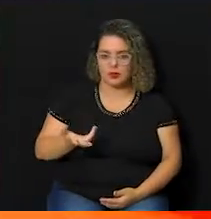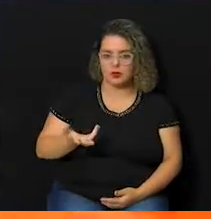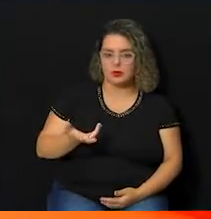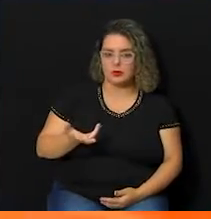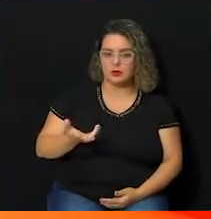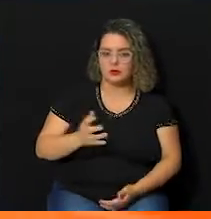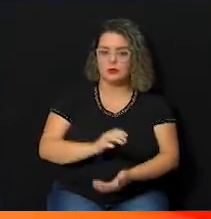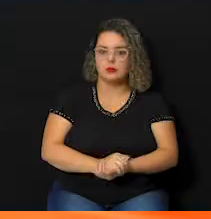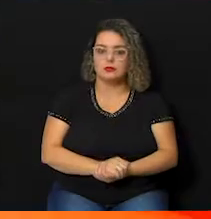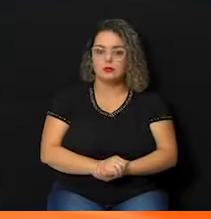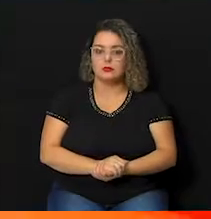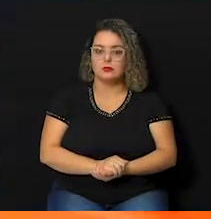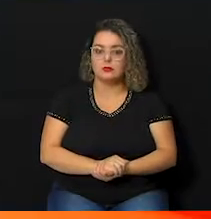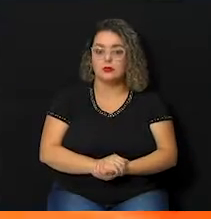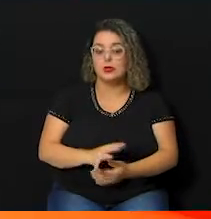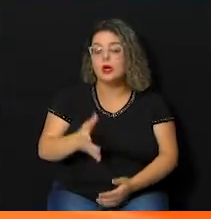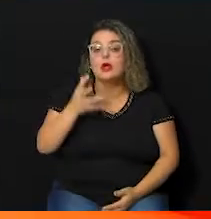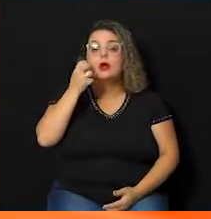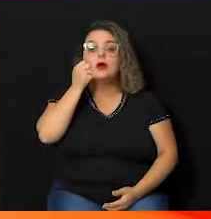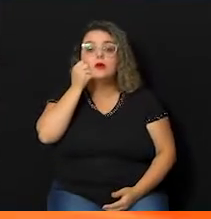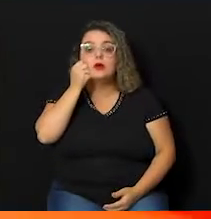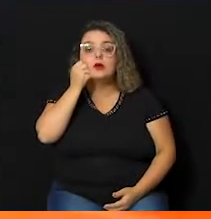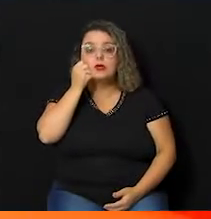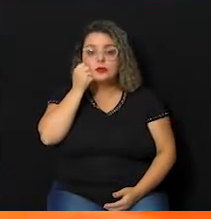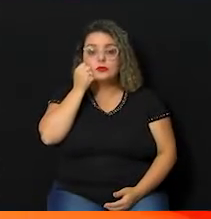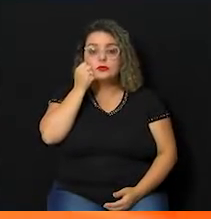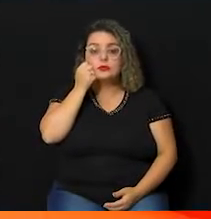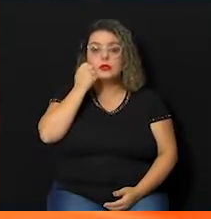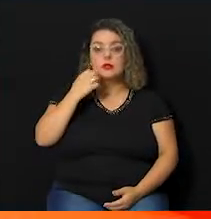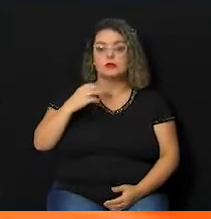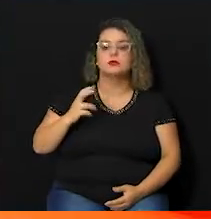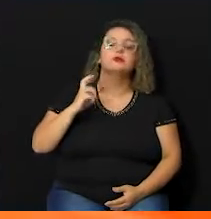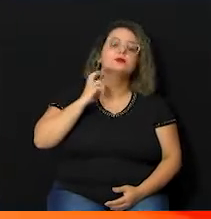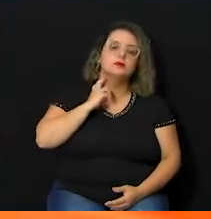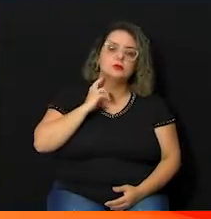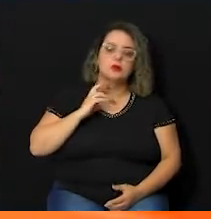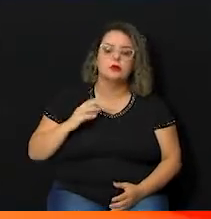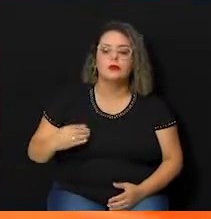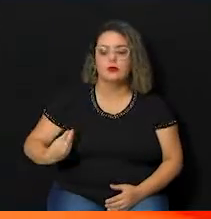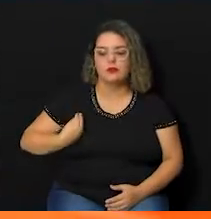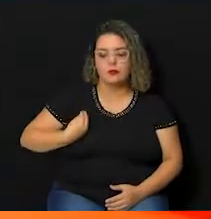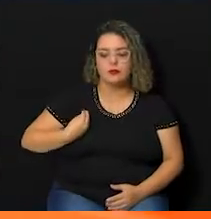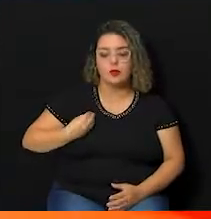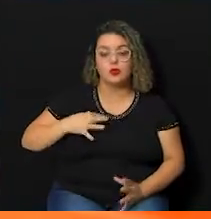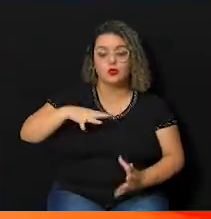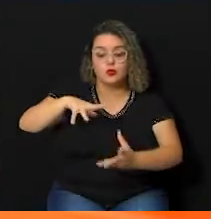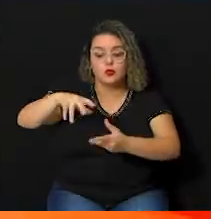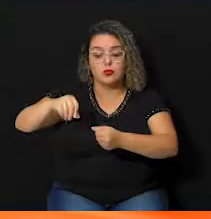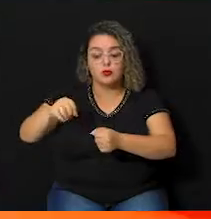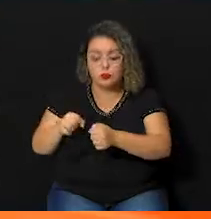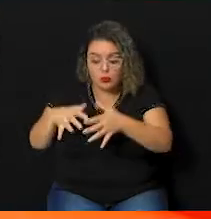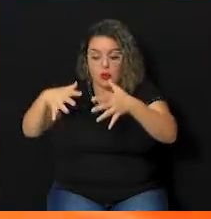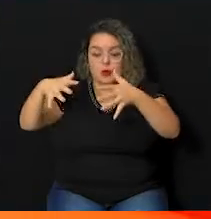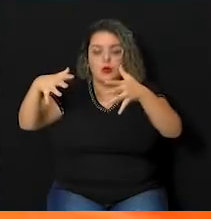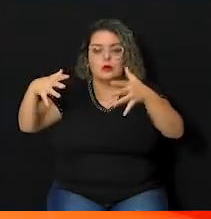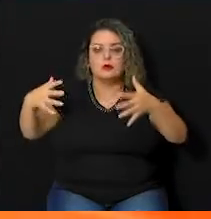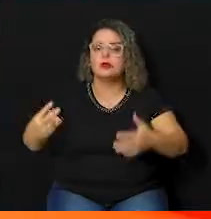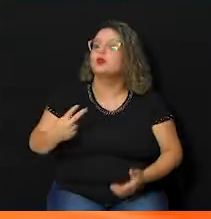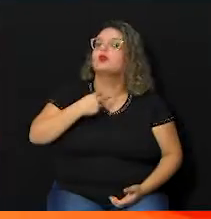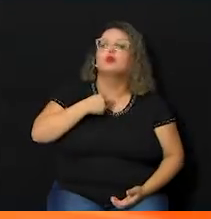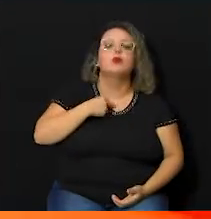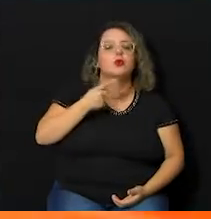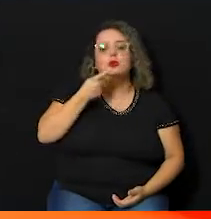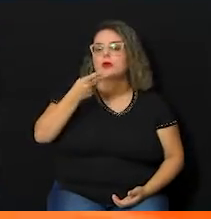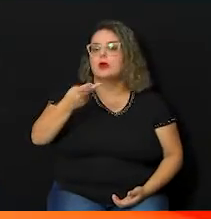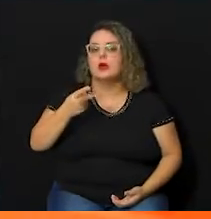morrendo num acidente. E ela foi adotada por esses vampiros. E foi morar com eles no mundo mágico. E aí ela não pode revelar que